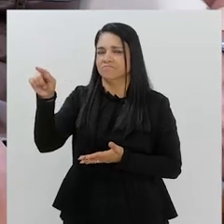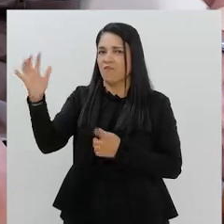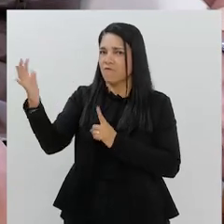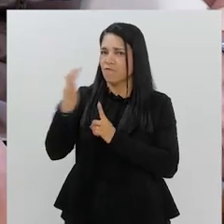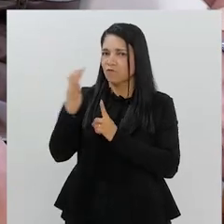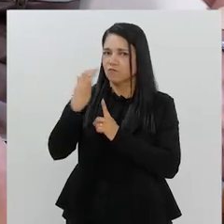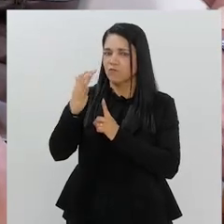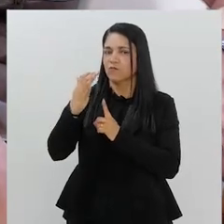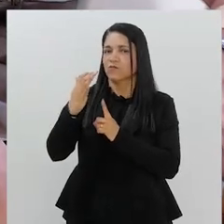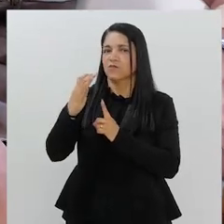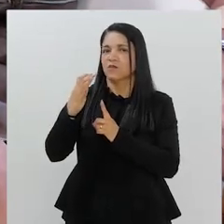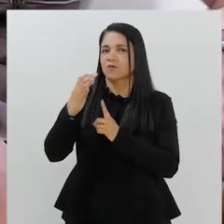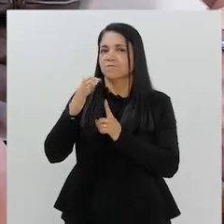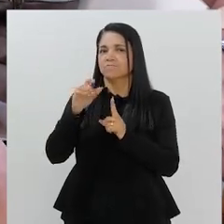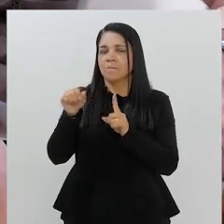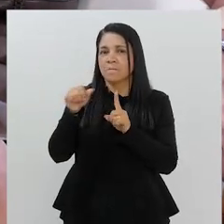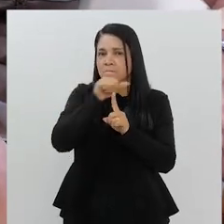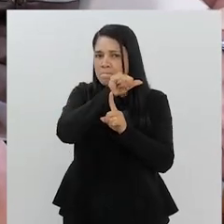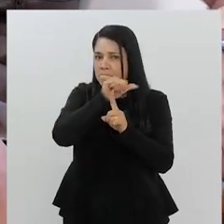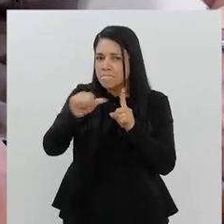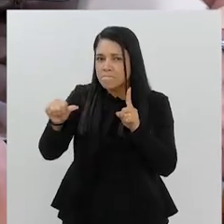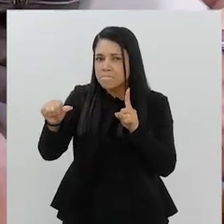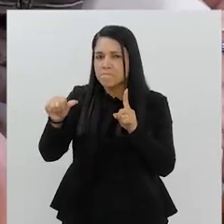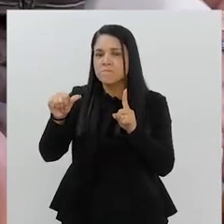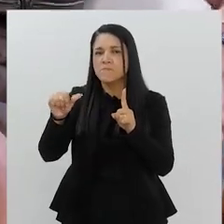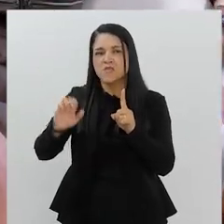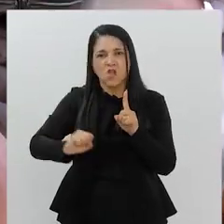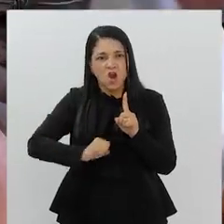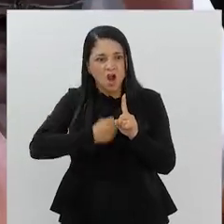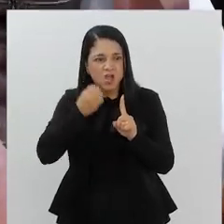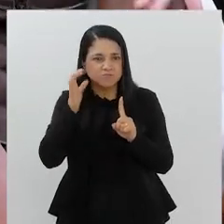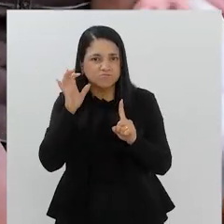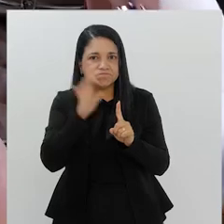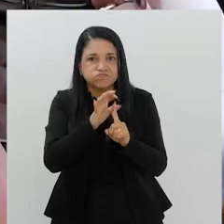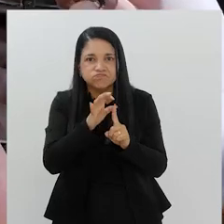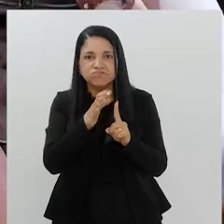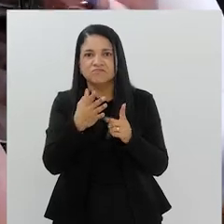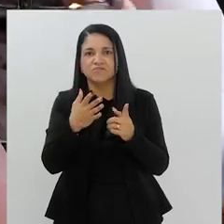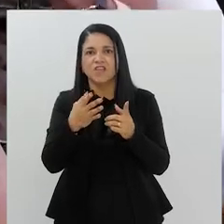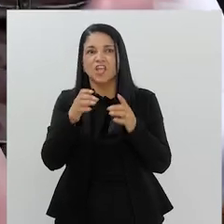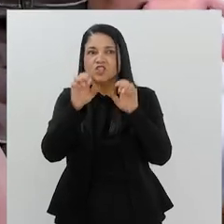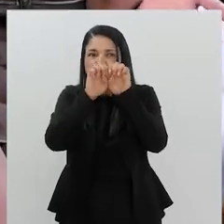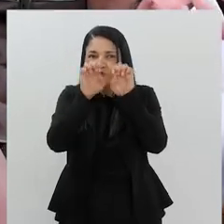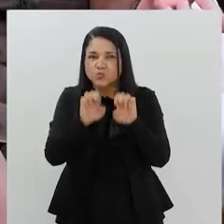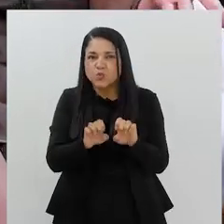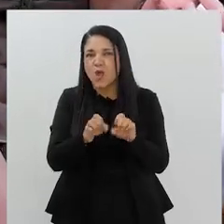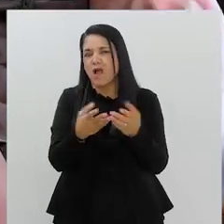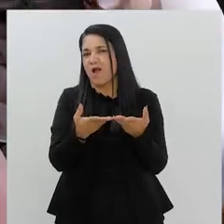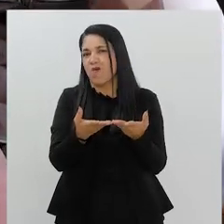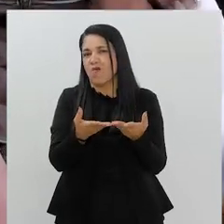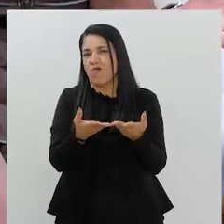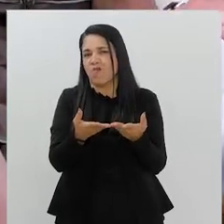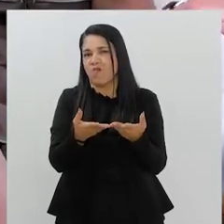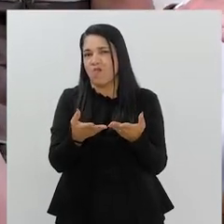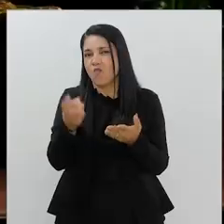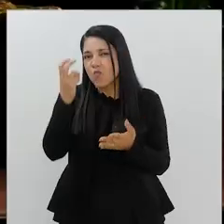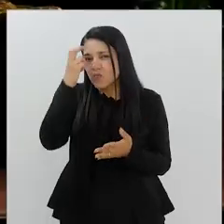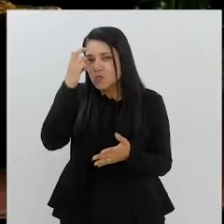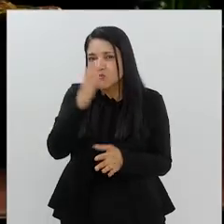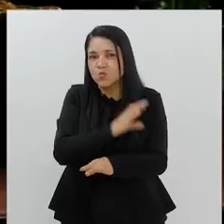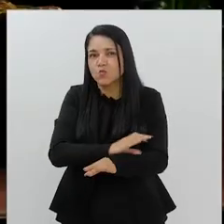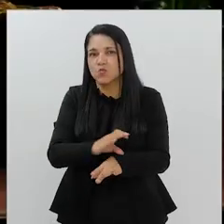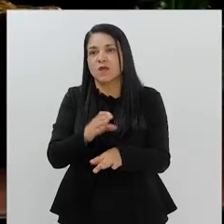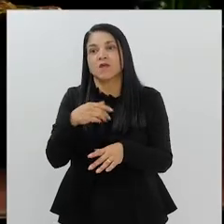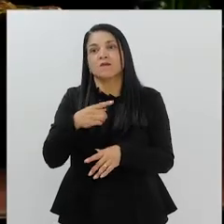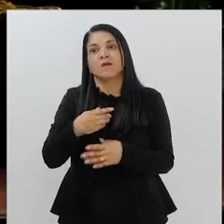entendeu misógina Enfim tudo de ruim mas é é mas é estrutural is é cultural talvez